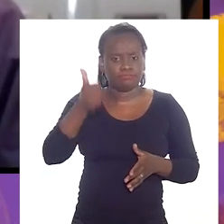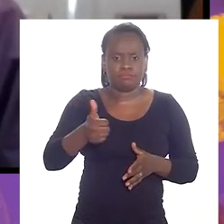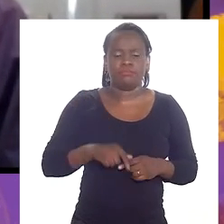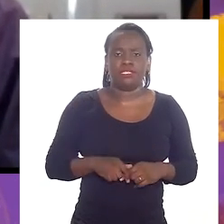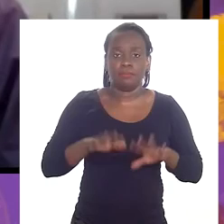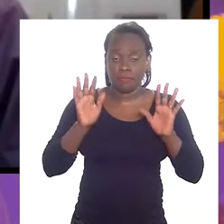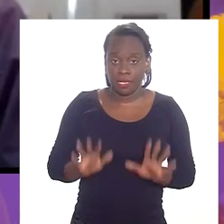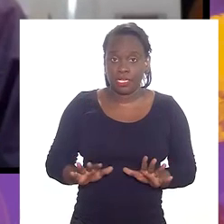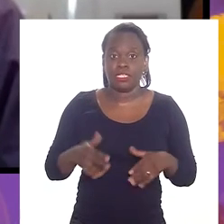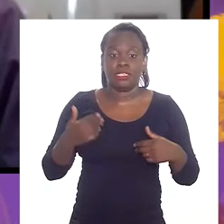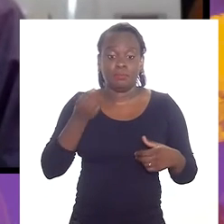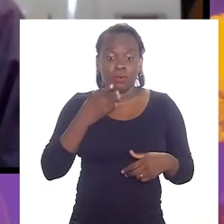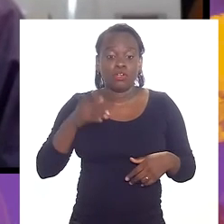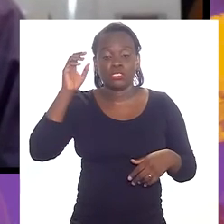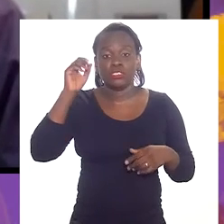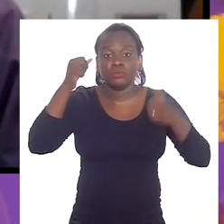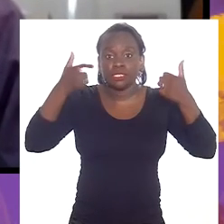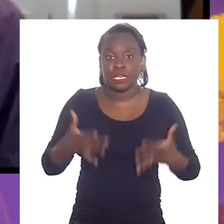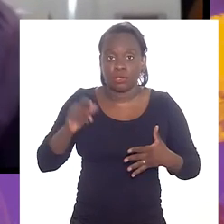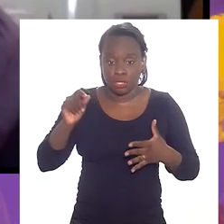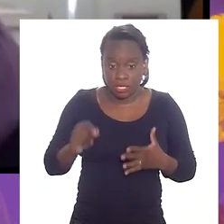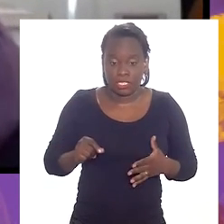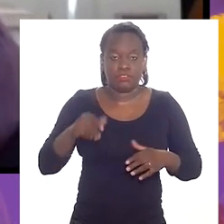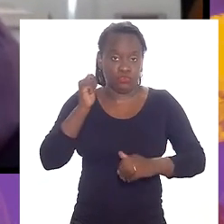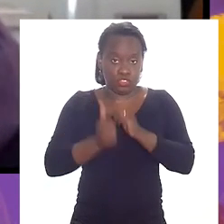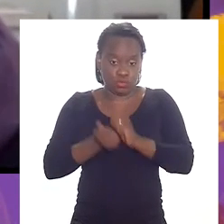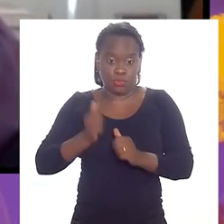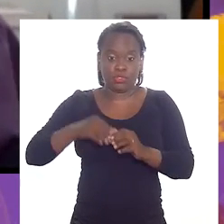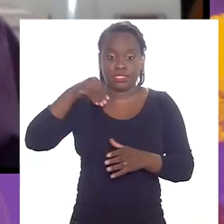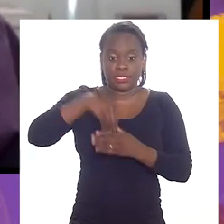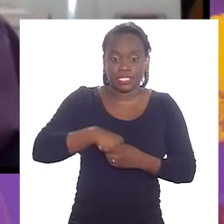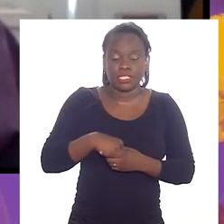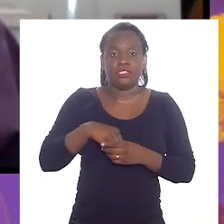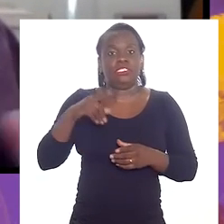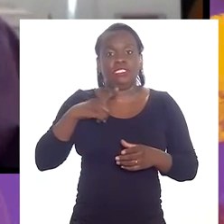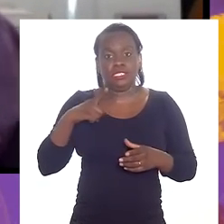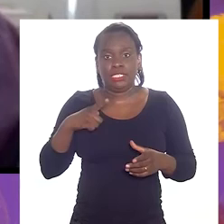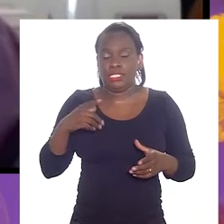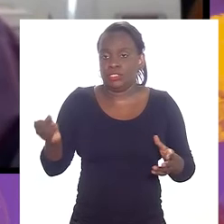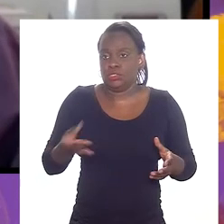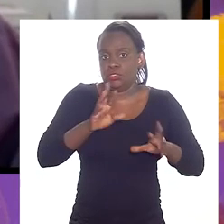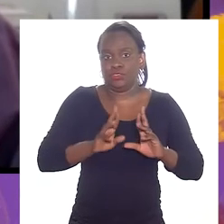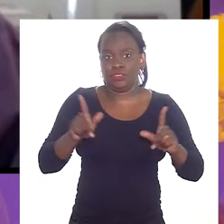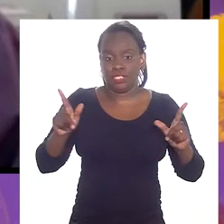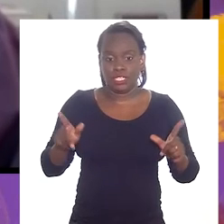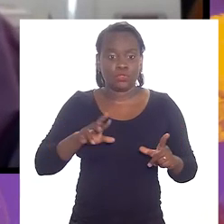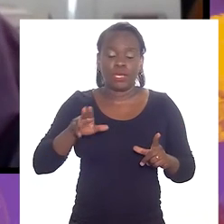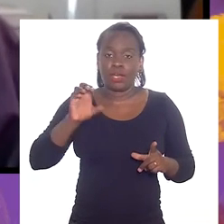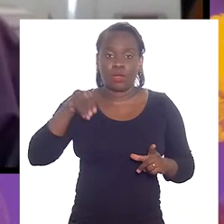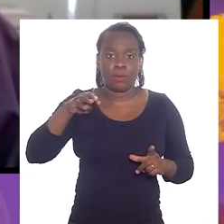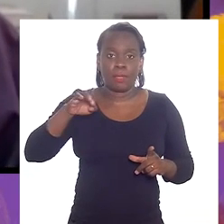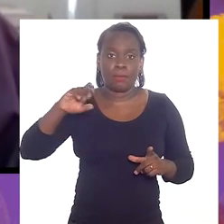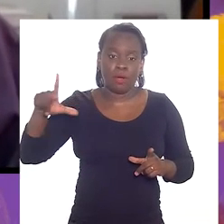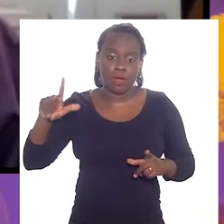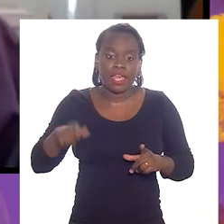Lucidez Mas é bom a gente está Car que nesse meio do futebol ou nós estamos diante de uma novidade não